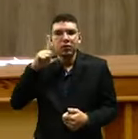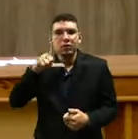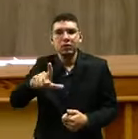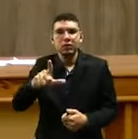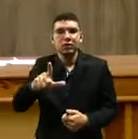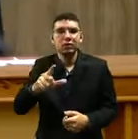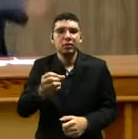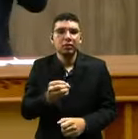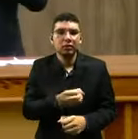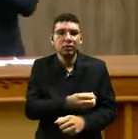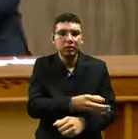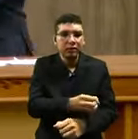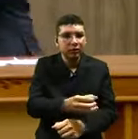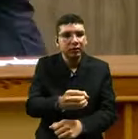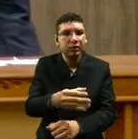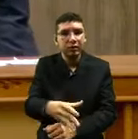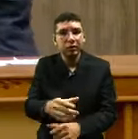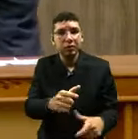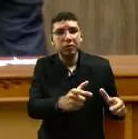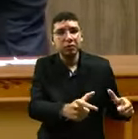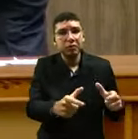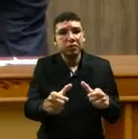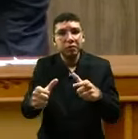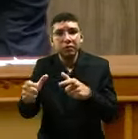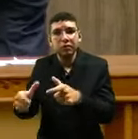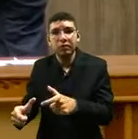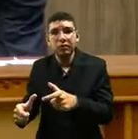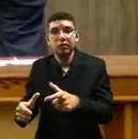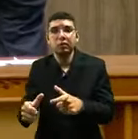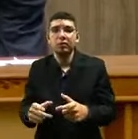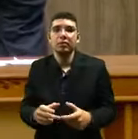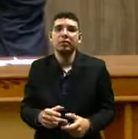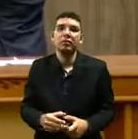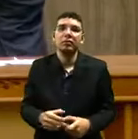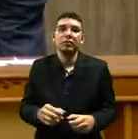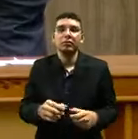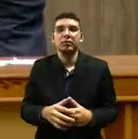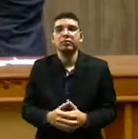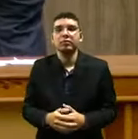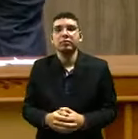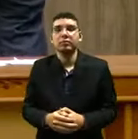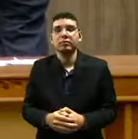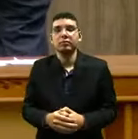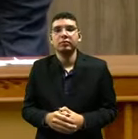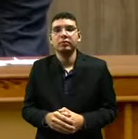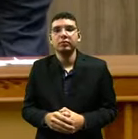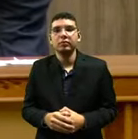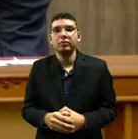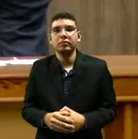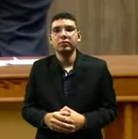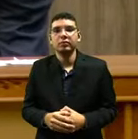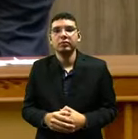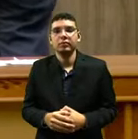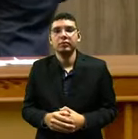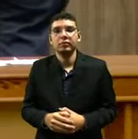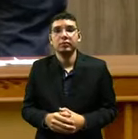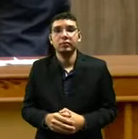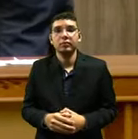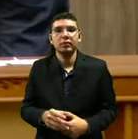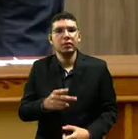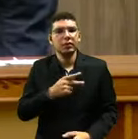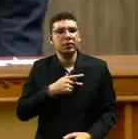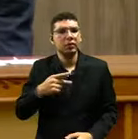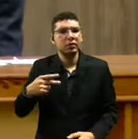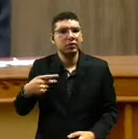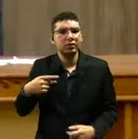terreno olha olha pastores se alegrem esta noite quando tu pregar num lugar que não der nada não fique